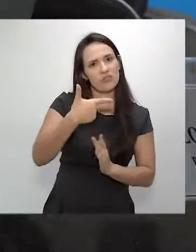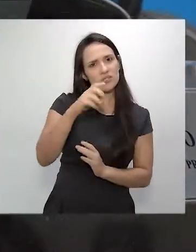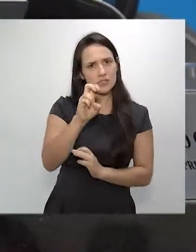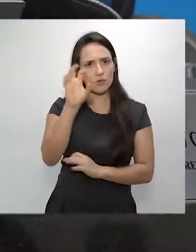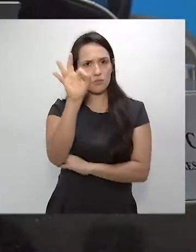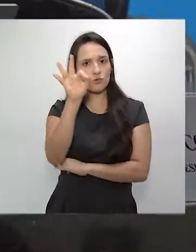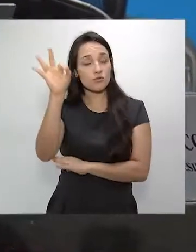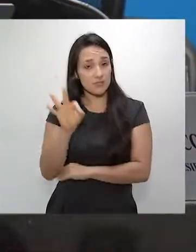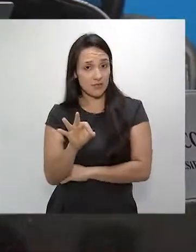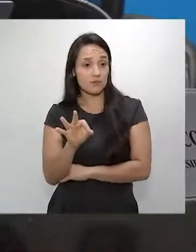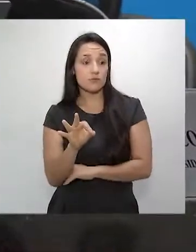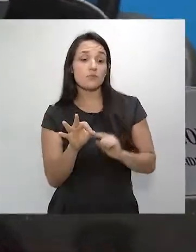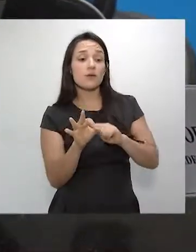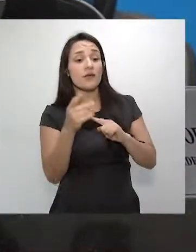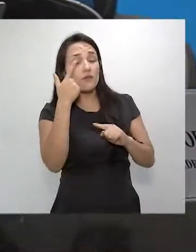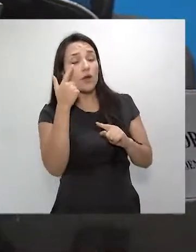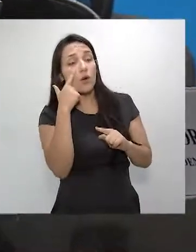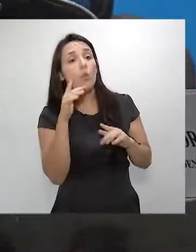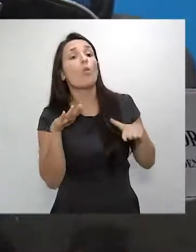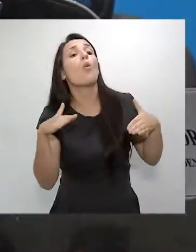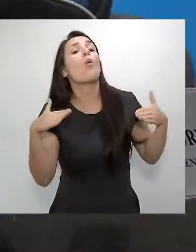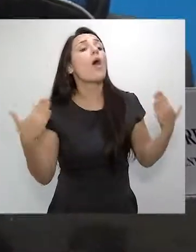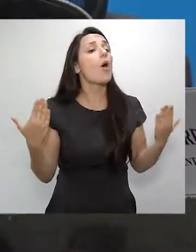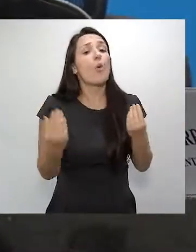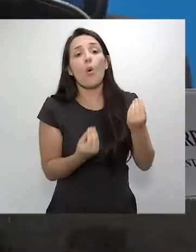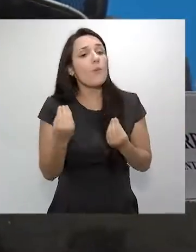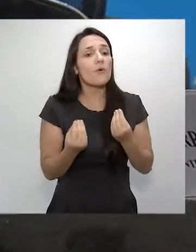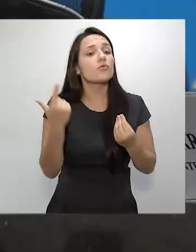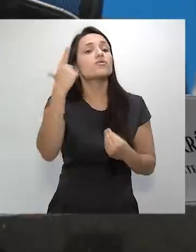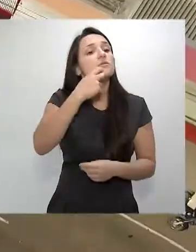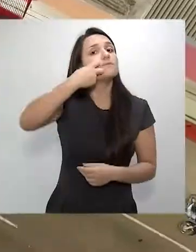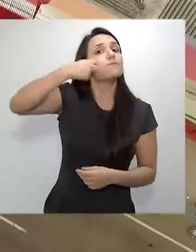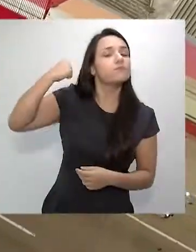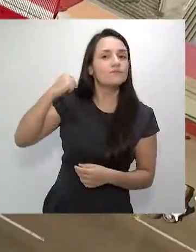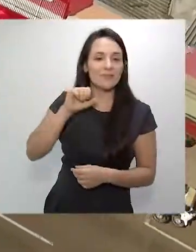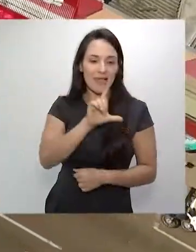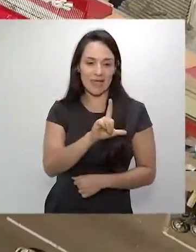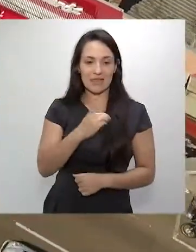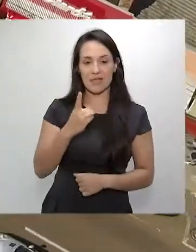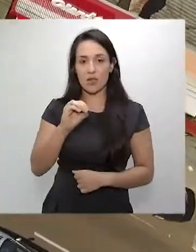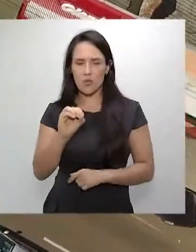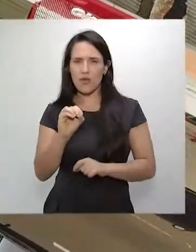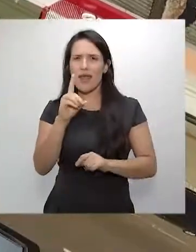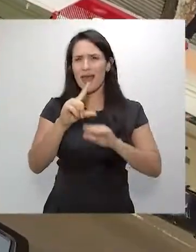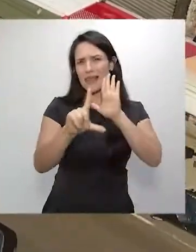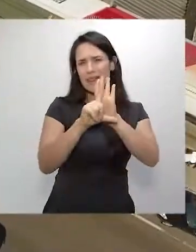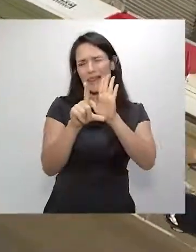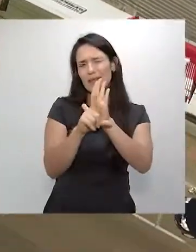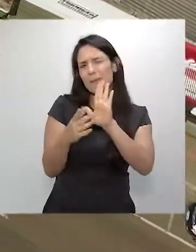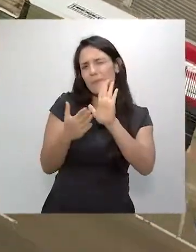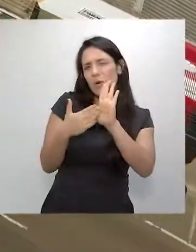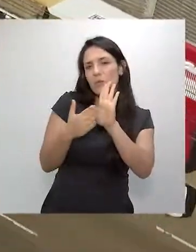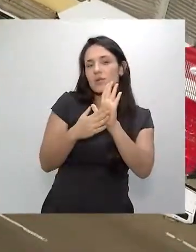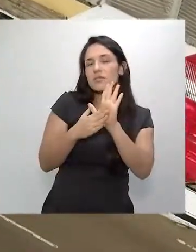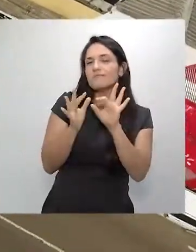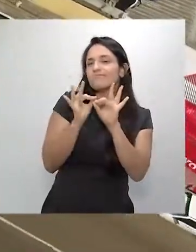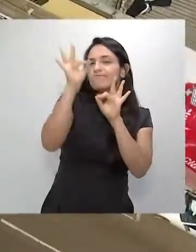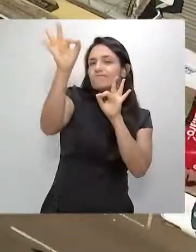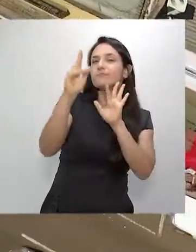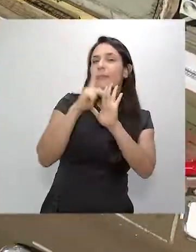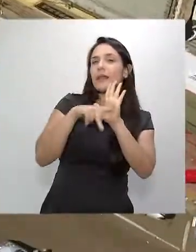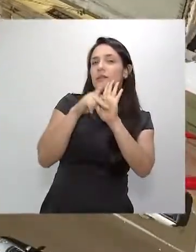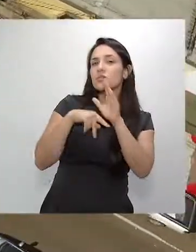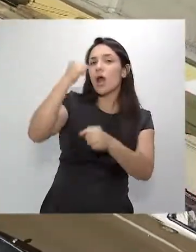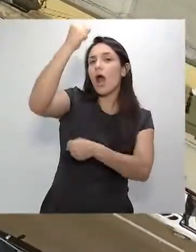até 25%, indicando a origem dos recursos. A LDO, como é popularmente conhecida, faz